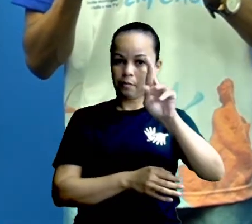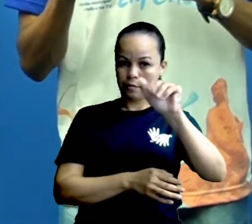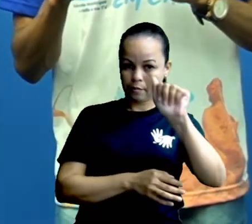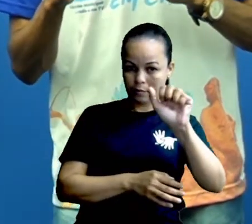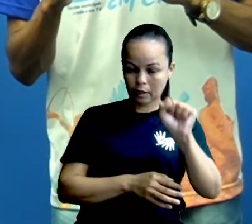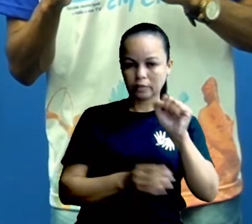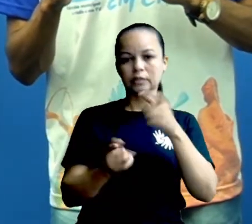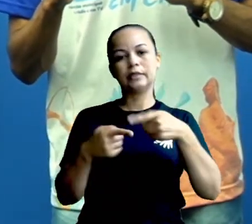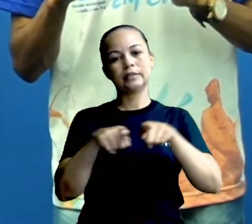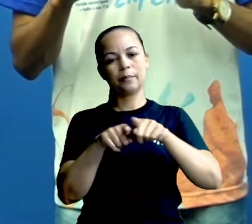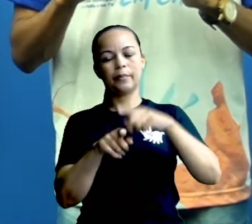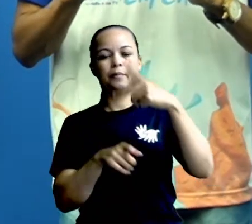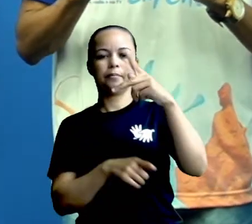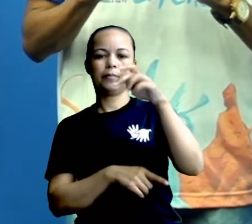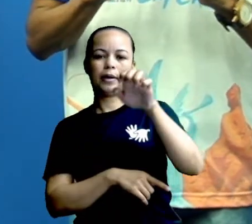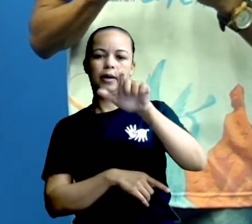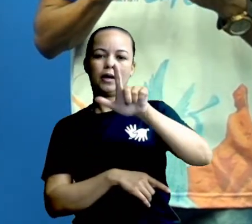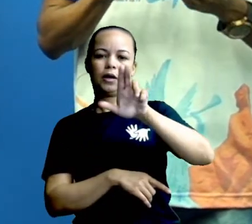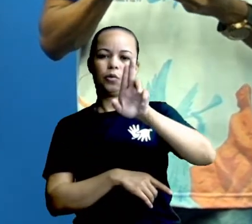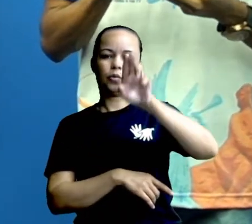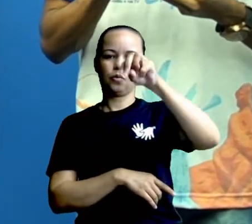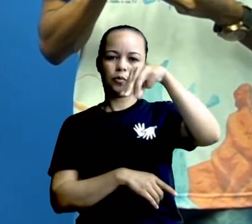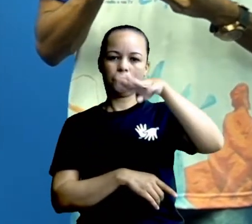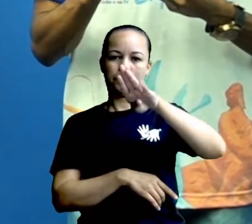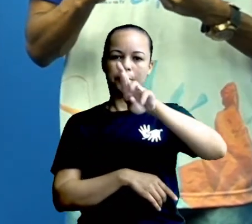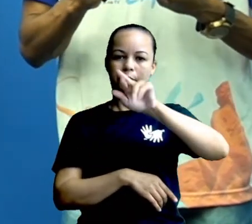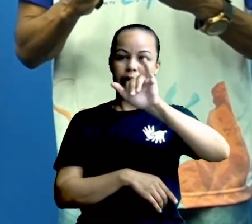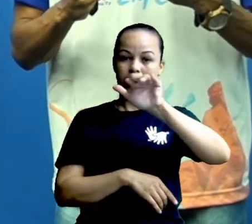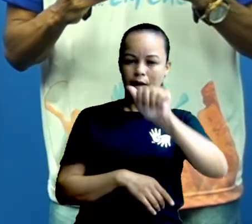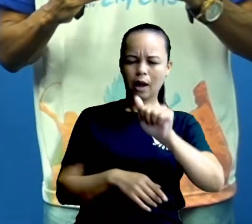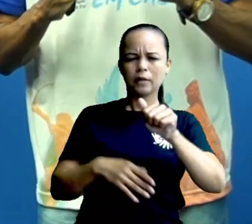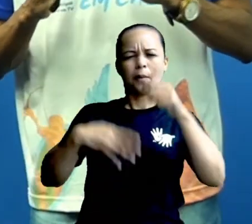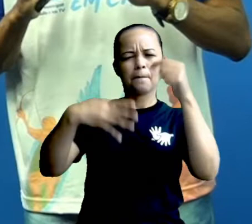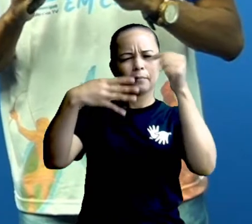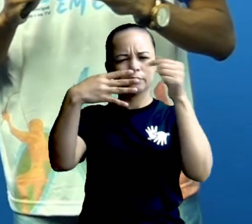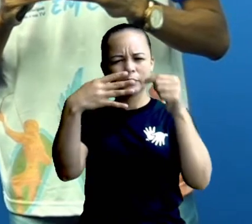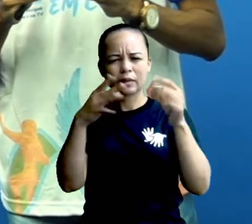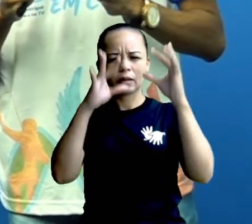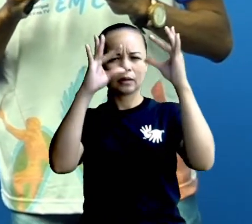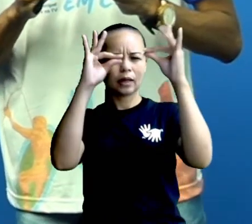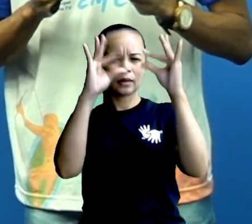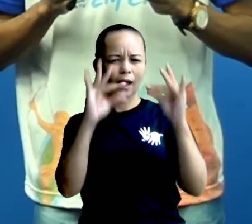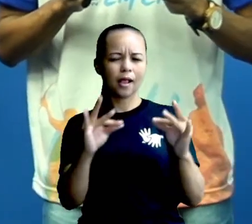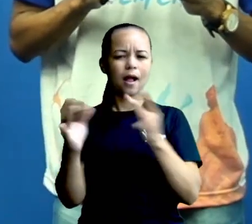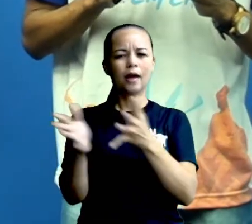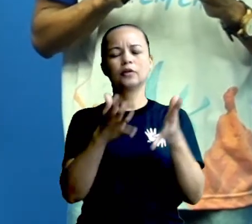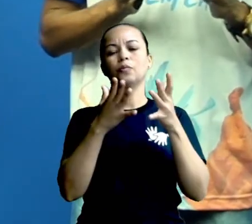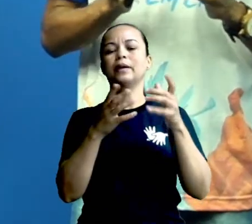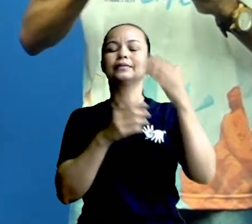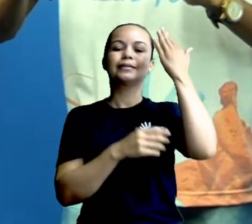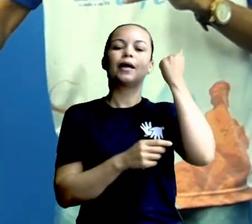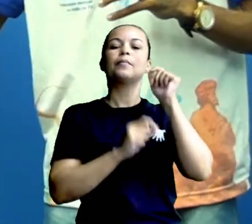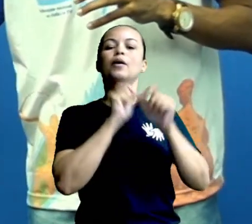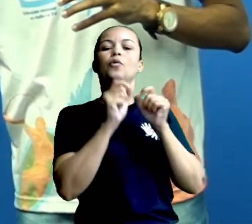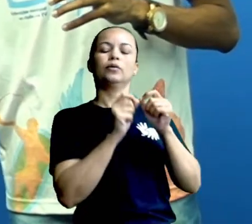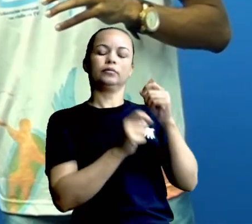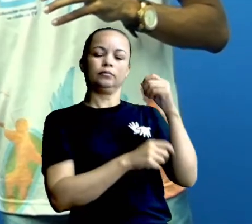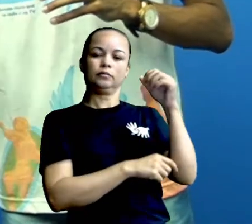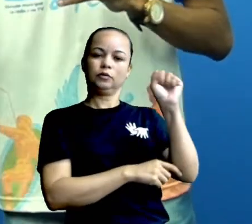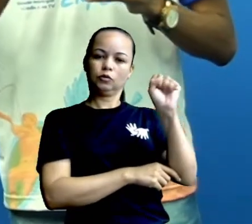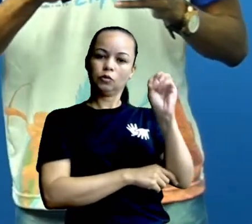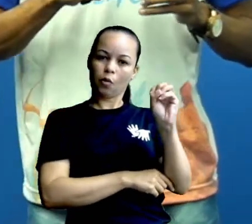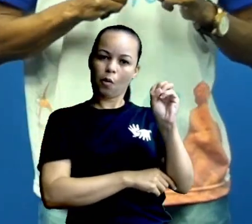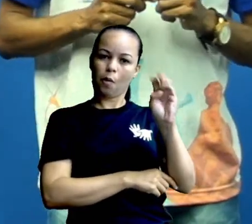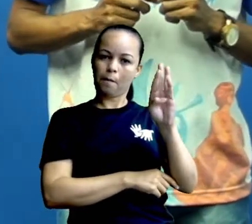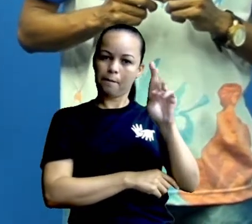existe penumbra. A gente vai ver agora um pouquinho mais detalhado para na hora a gente saber o que é uma sombra